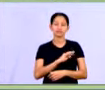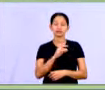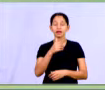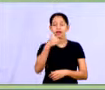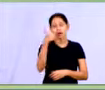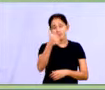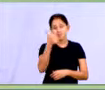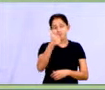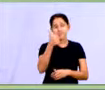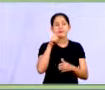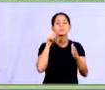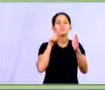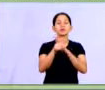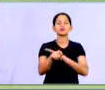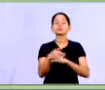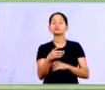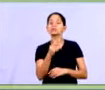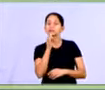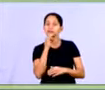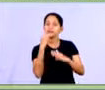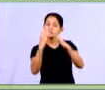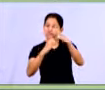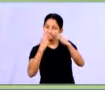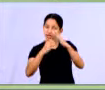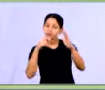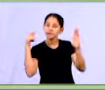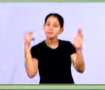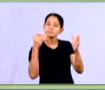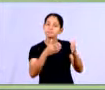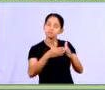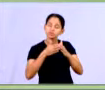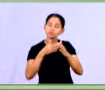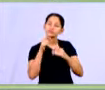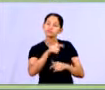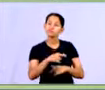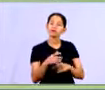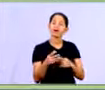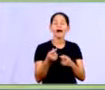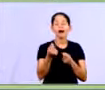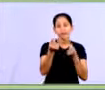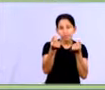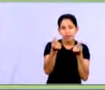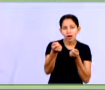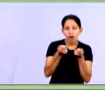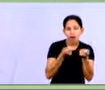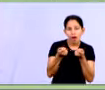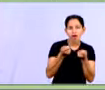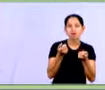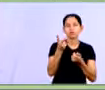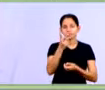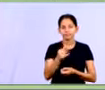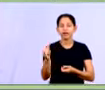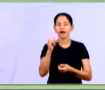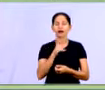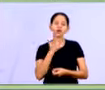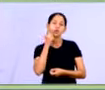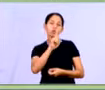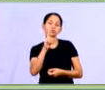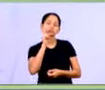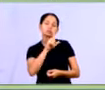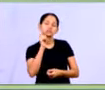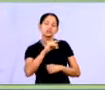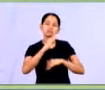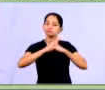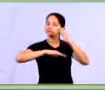primeira pergunta que a empresa vai fazer. Em quanto tempo o negócio vai gerar receitas líquidas, amortizando